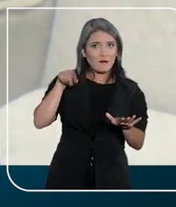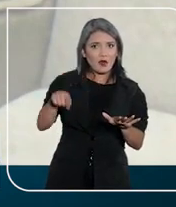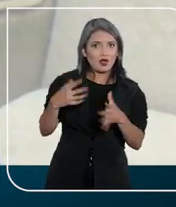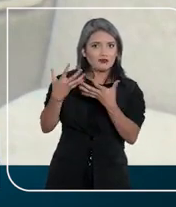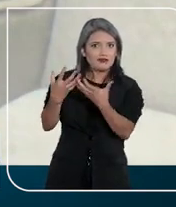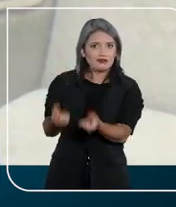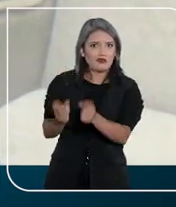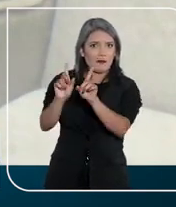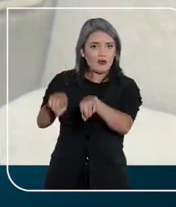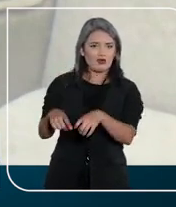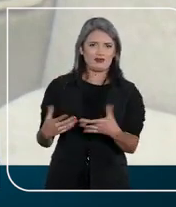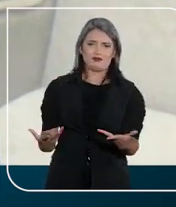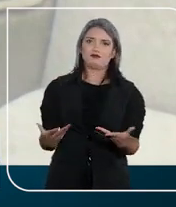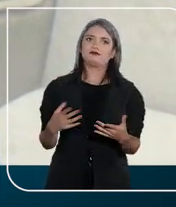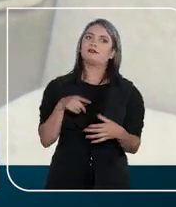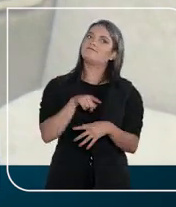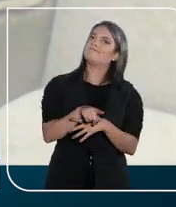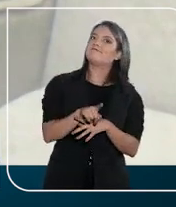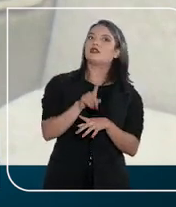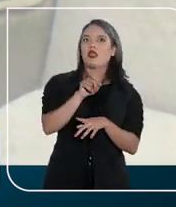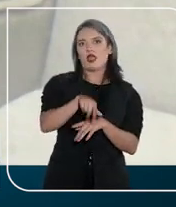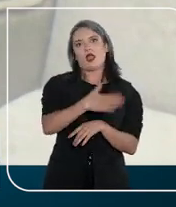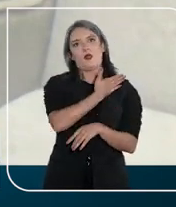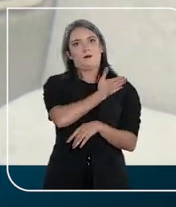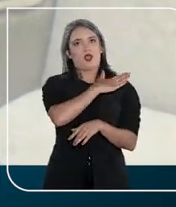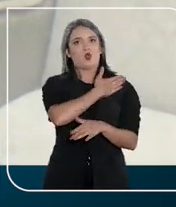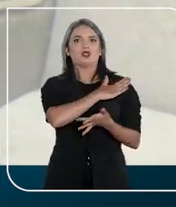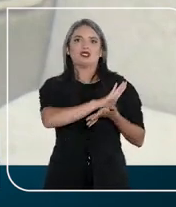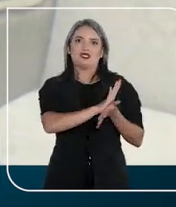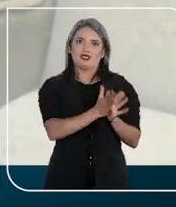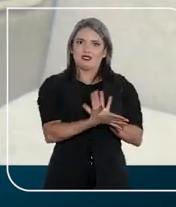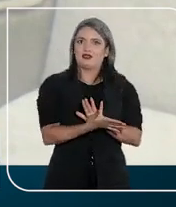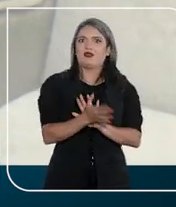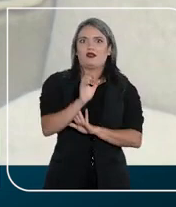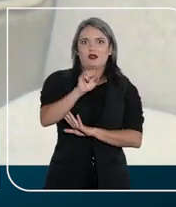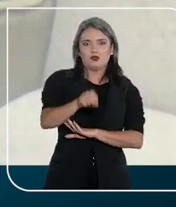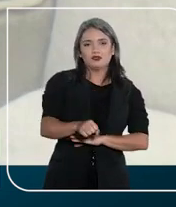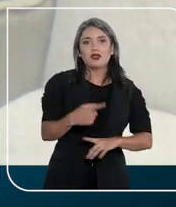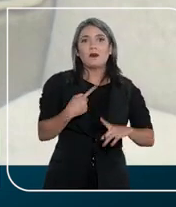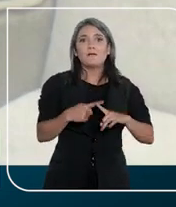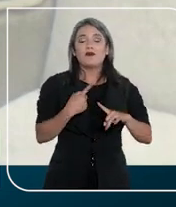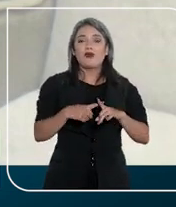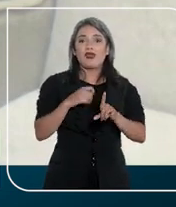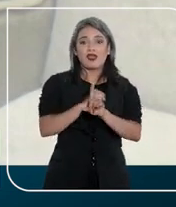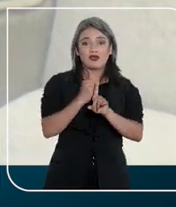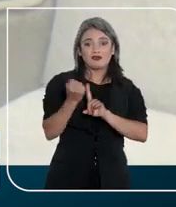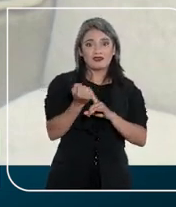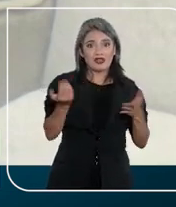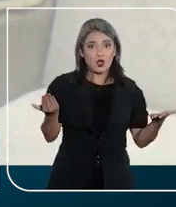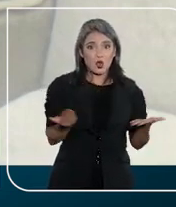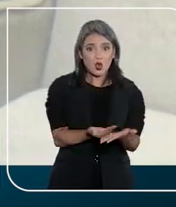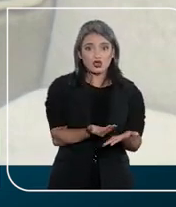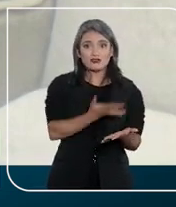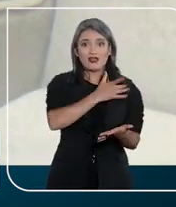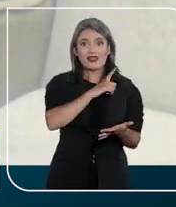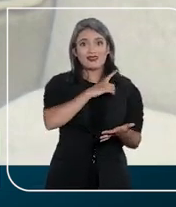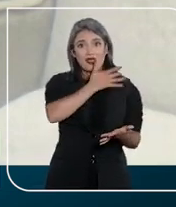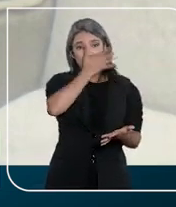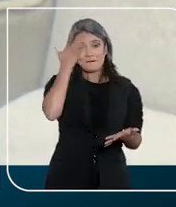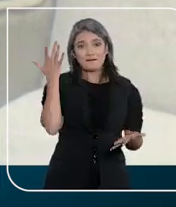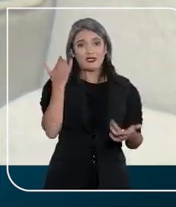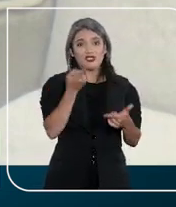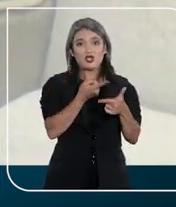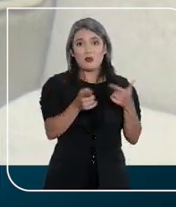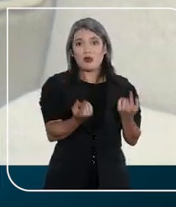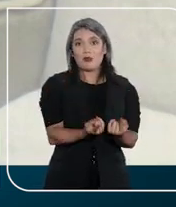né? Isso aí realmente é algo bastante discriminatório, inclusive, né? Porque a gente vive em uma sociedade de pessoas com graves